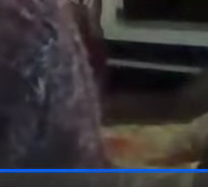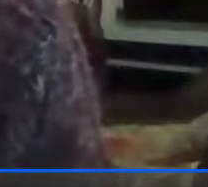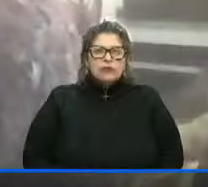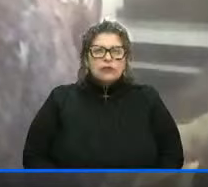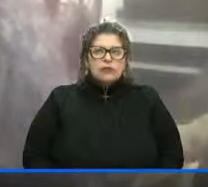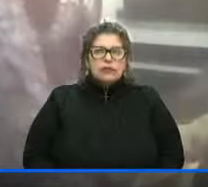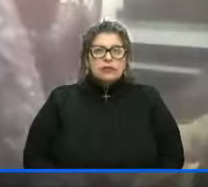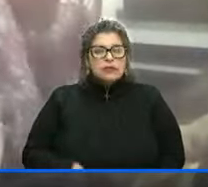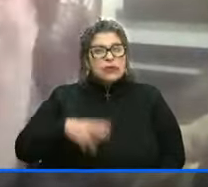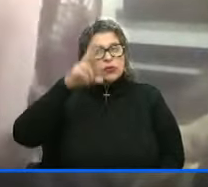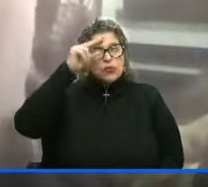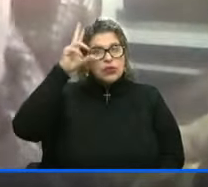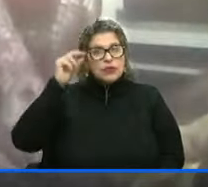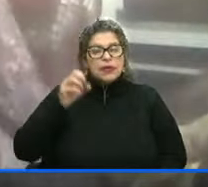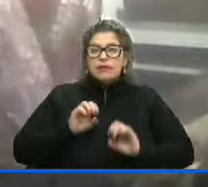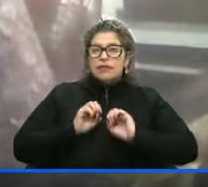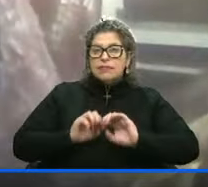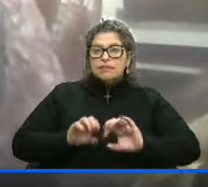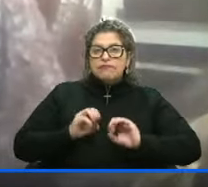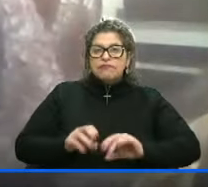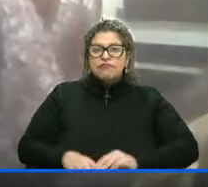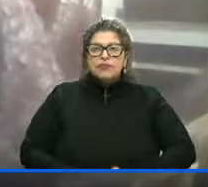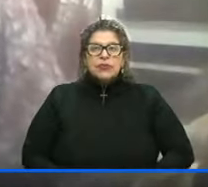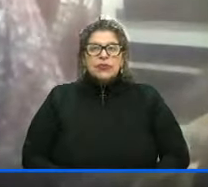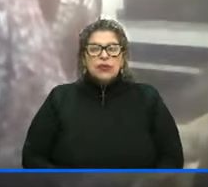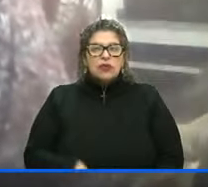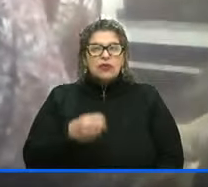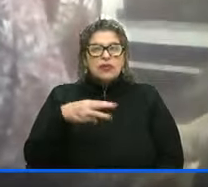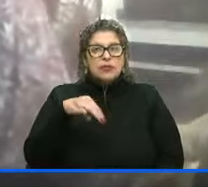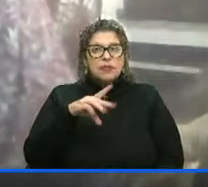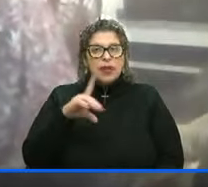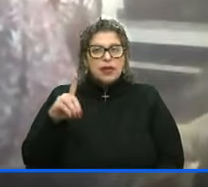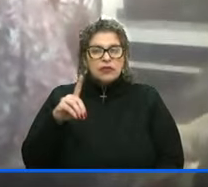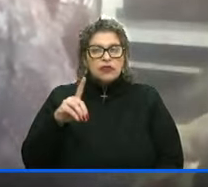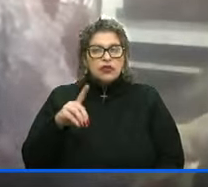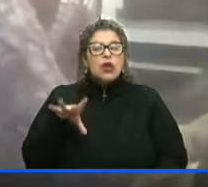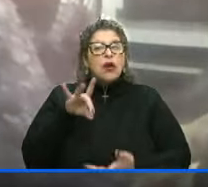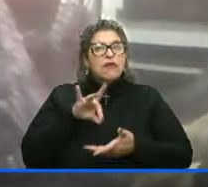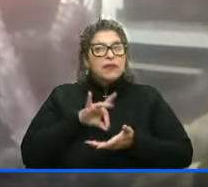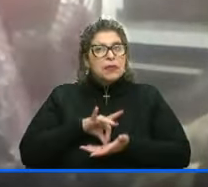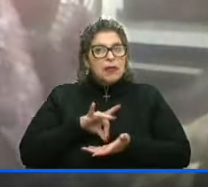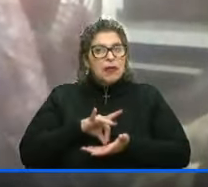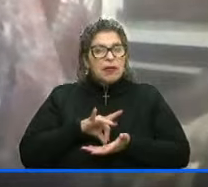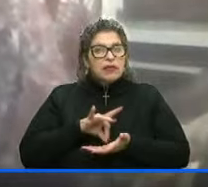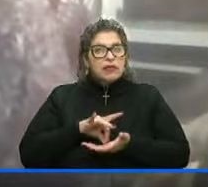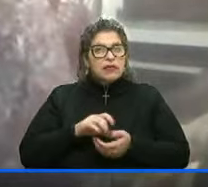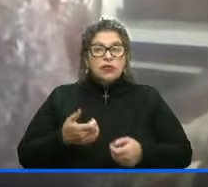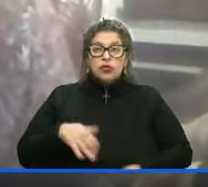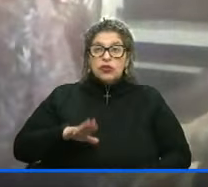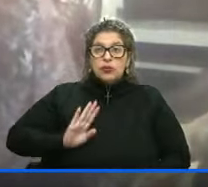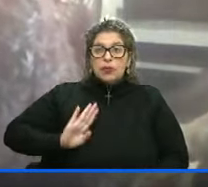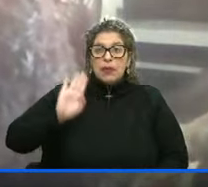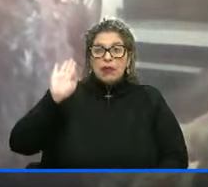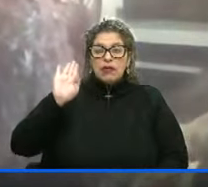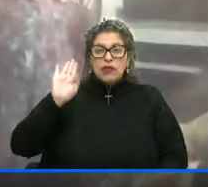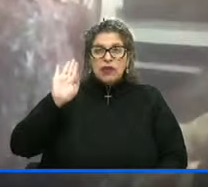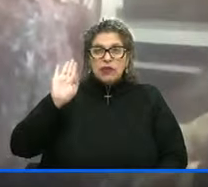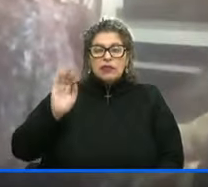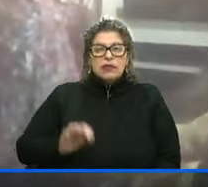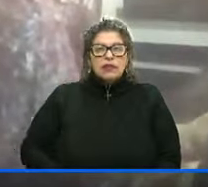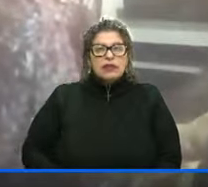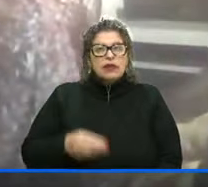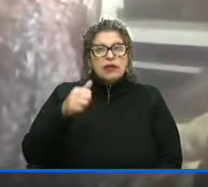educação municipal. Isso. Então, eu queria que a SMED aqui presente confirmasse. Eu já estou me manifestando para a Ângela